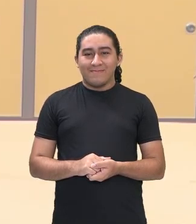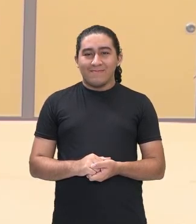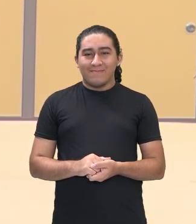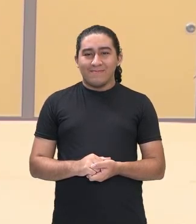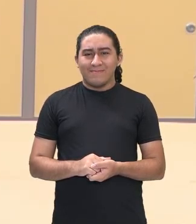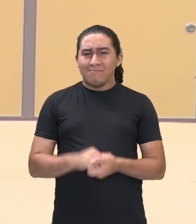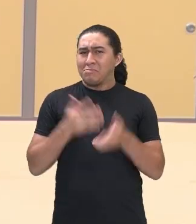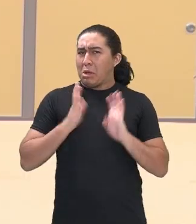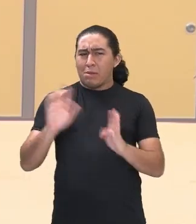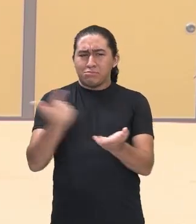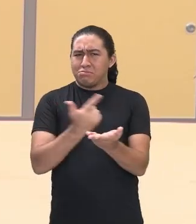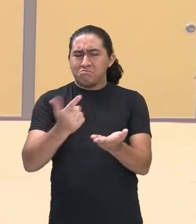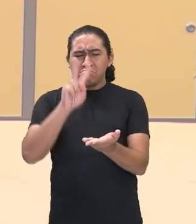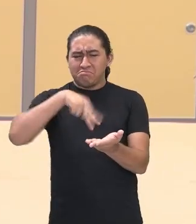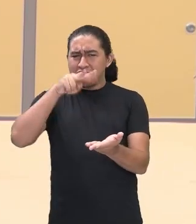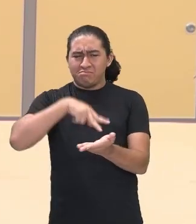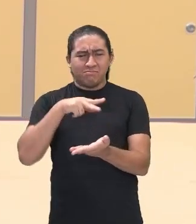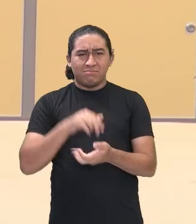Não quero ler.